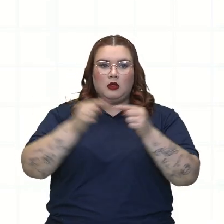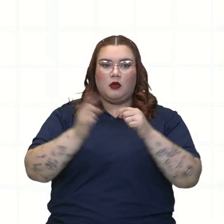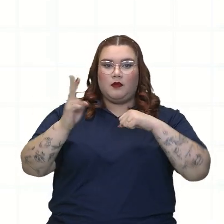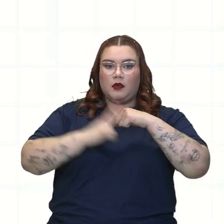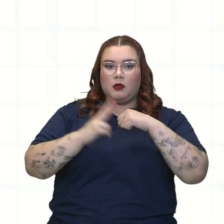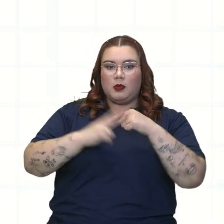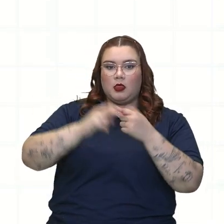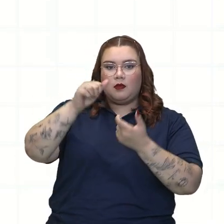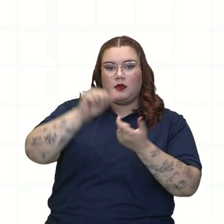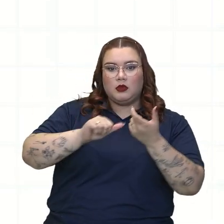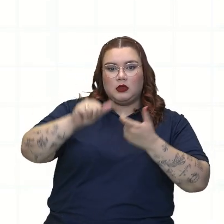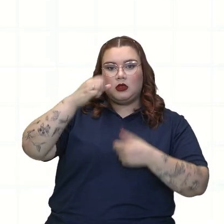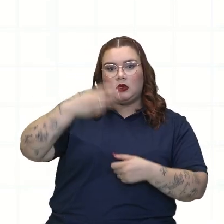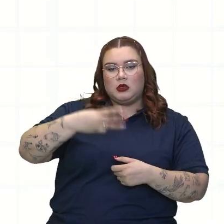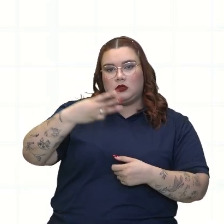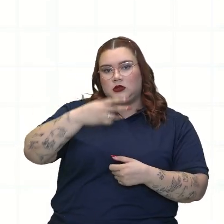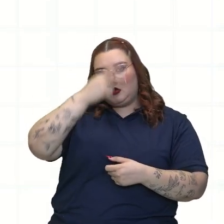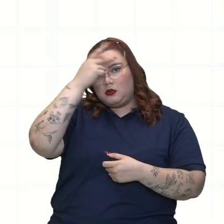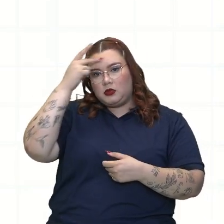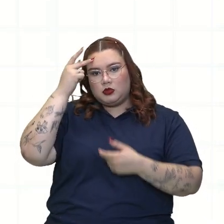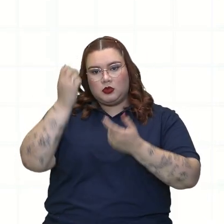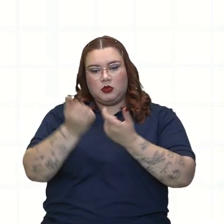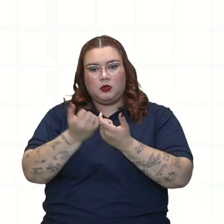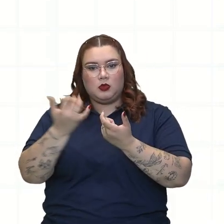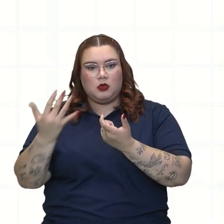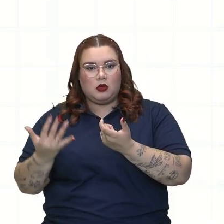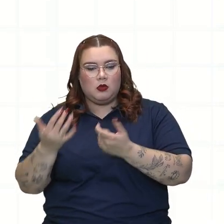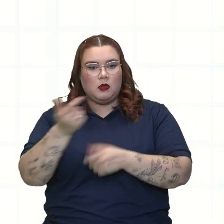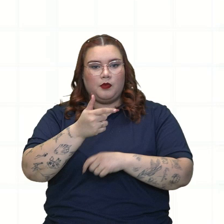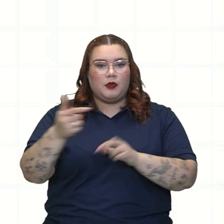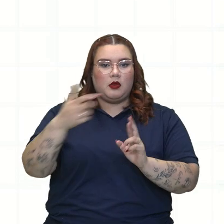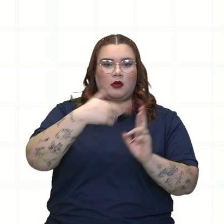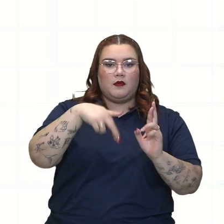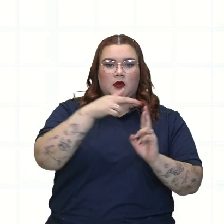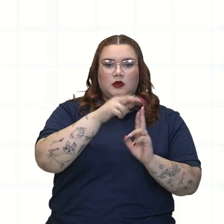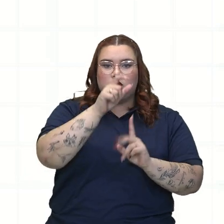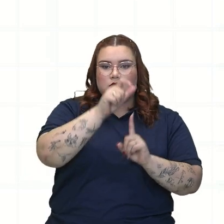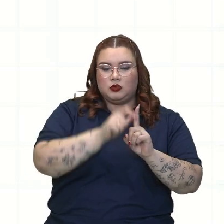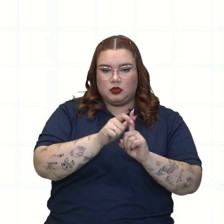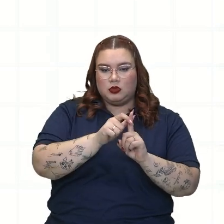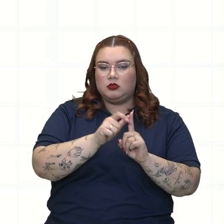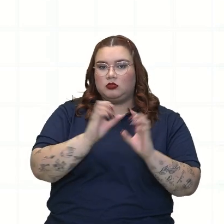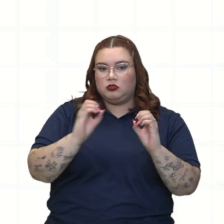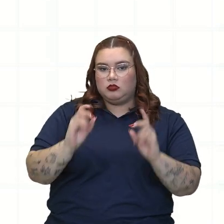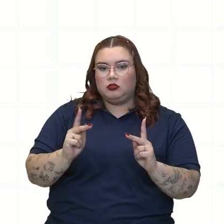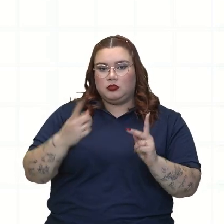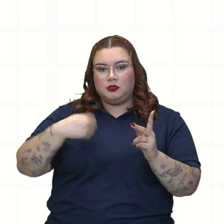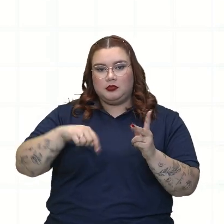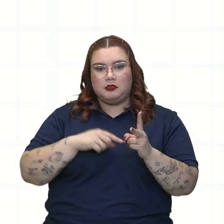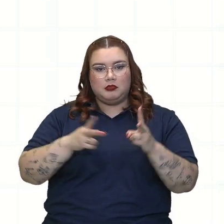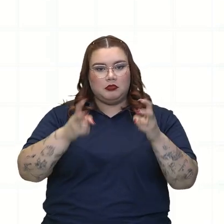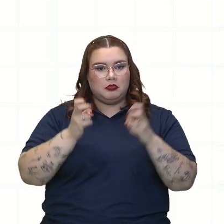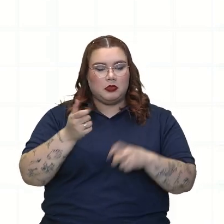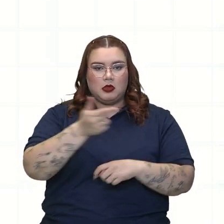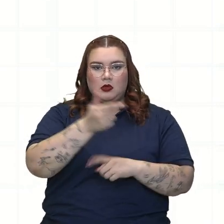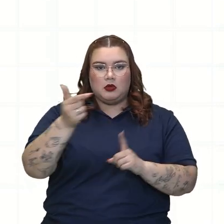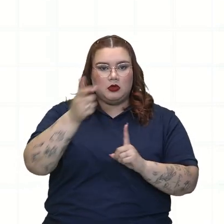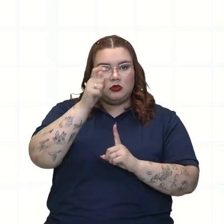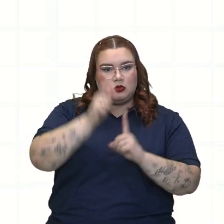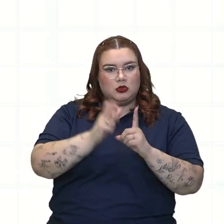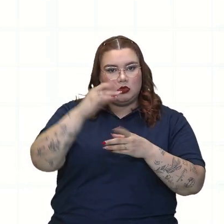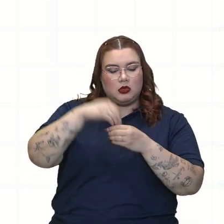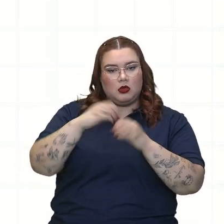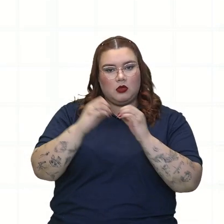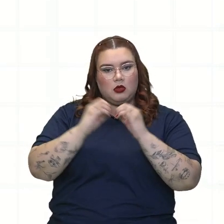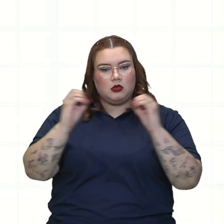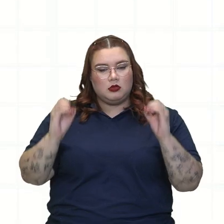eu acabei de mostrar para vocês, sem fazer referência a um sujeito, né? Então, a gente viu, não tinha sujeito na oração, e